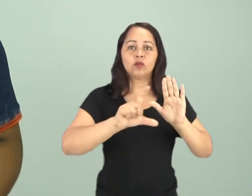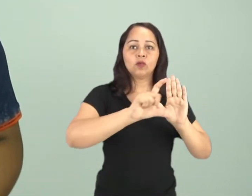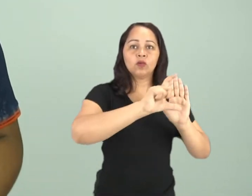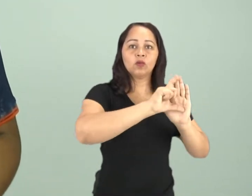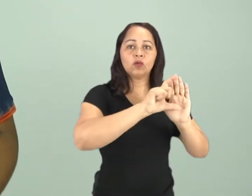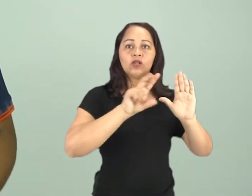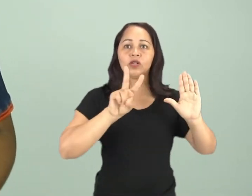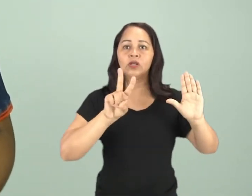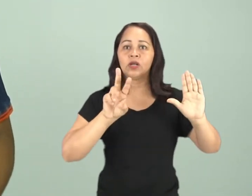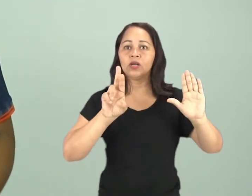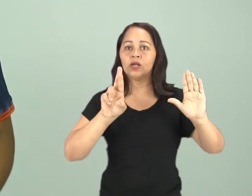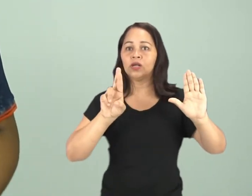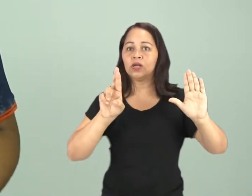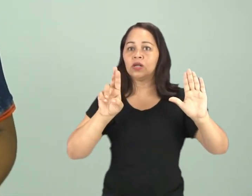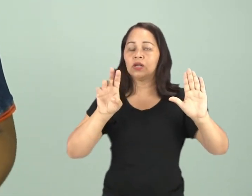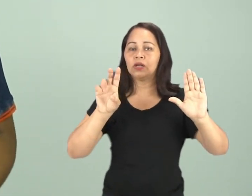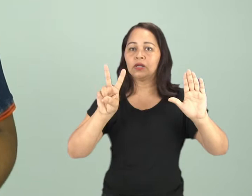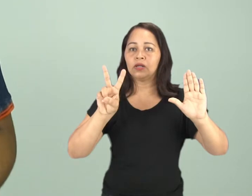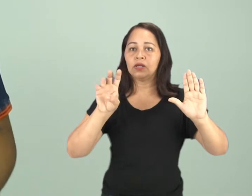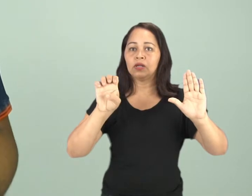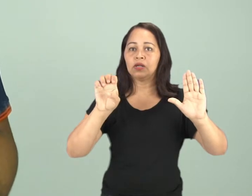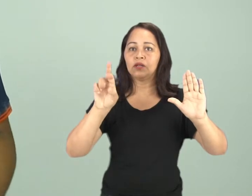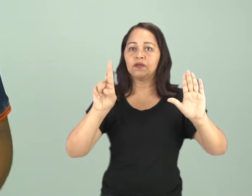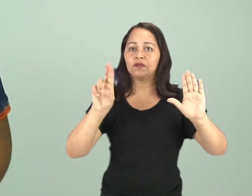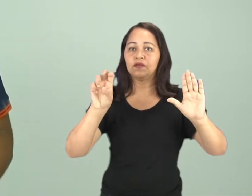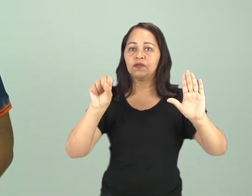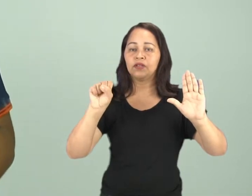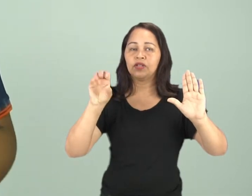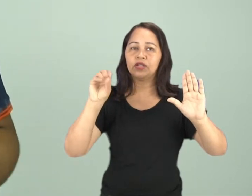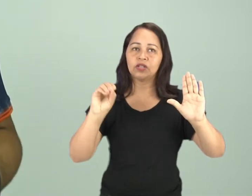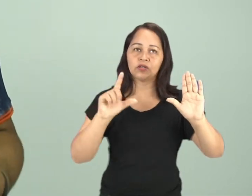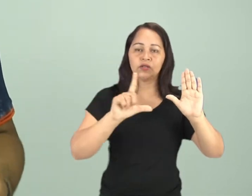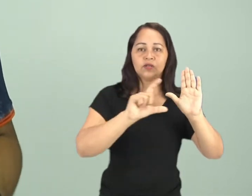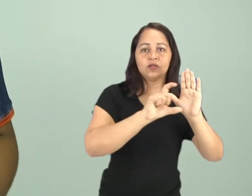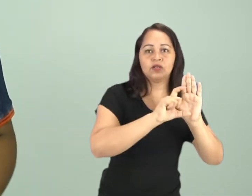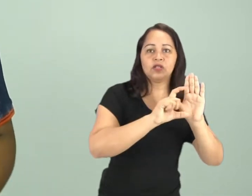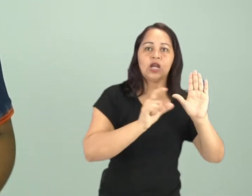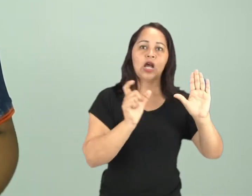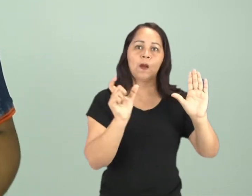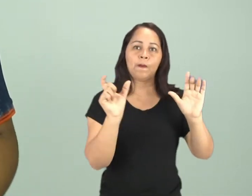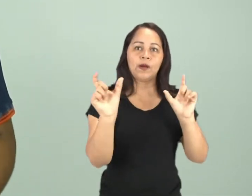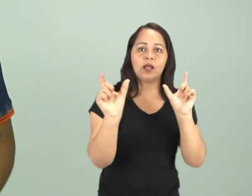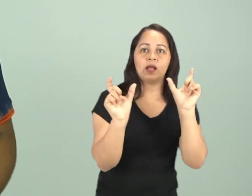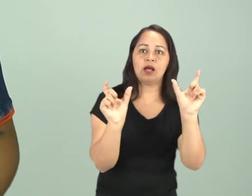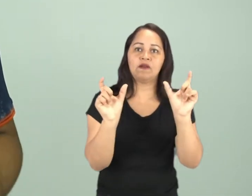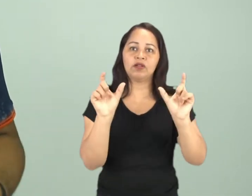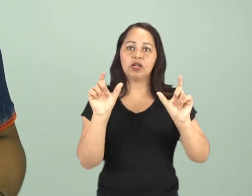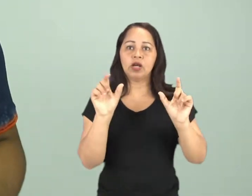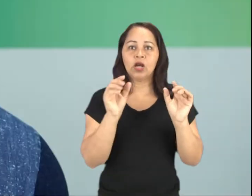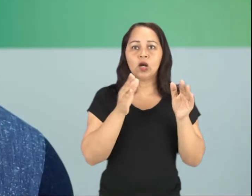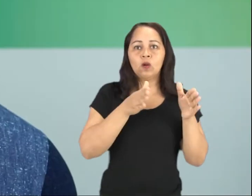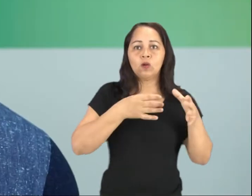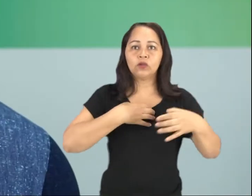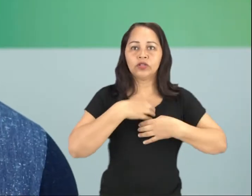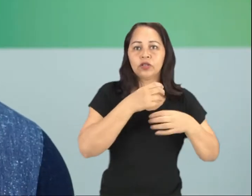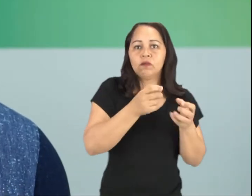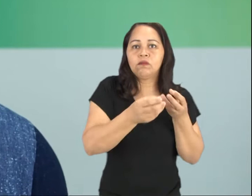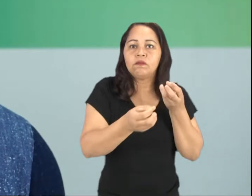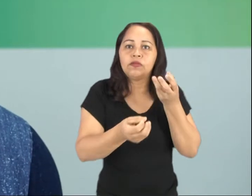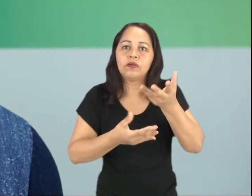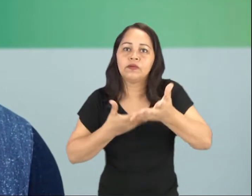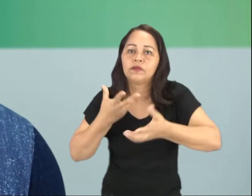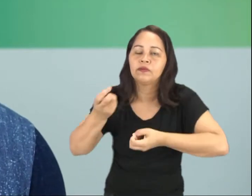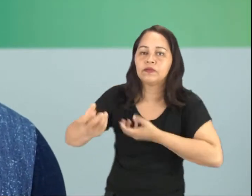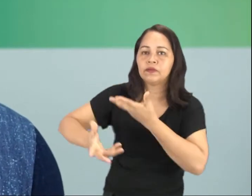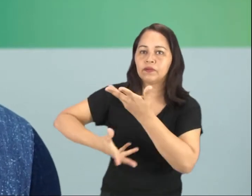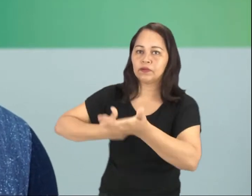eram metrificados, isto é, observavam acentos, a contagem silábica, o ritmo e as rimas. Vamos ver